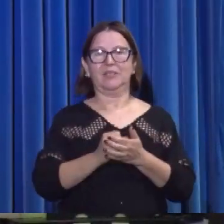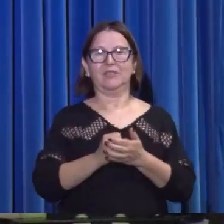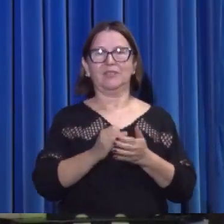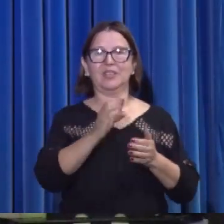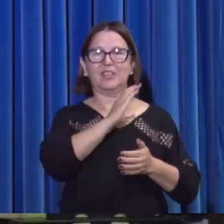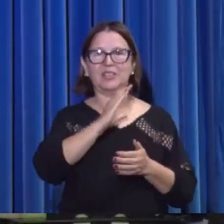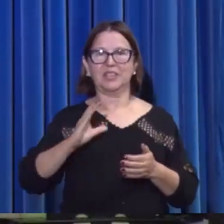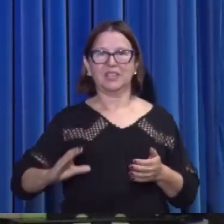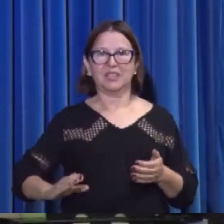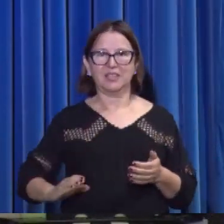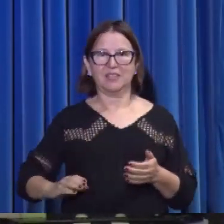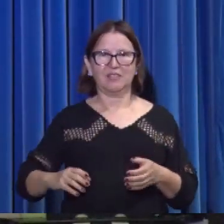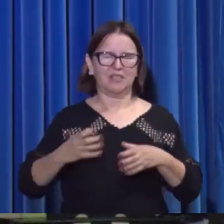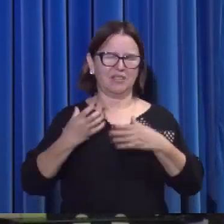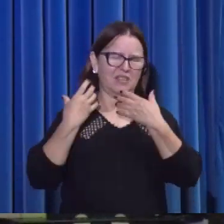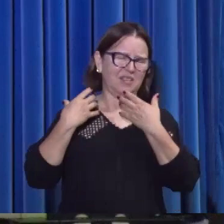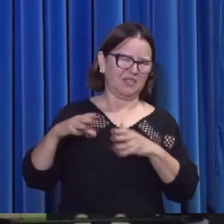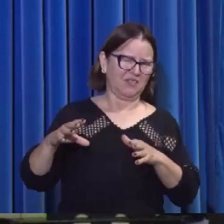chamado mundo.